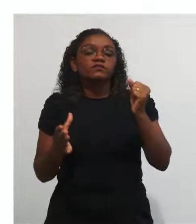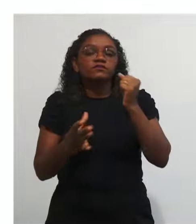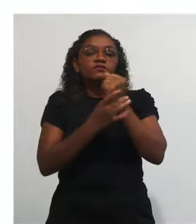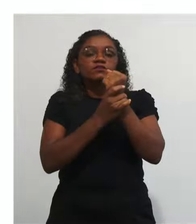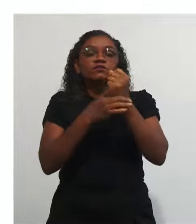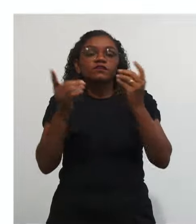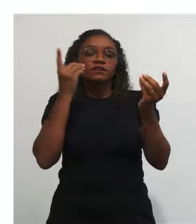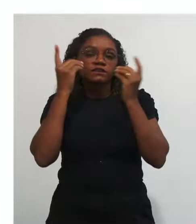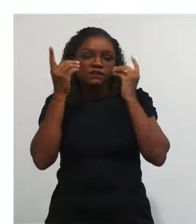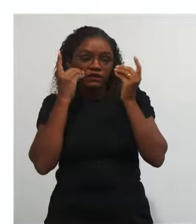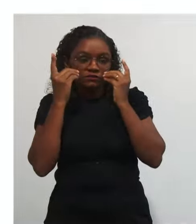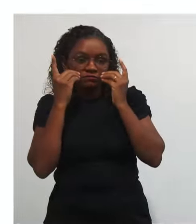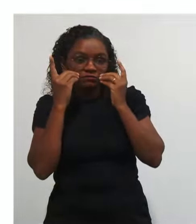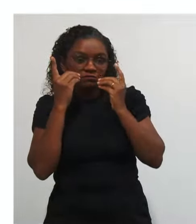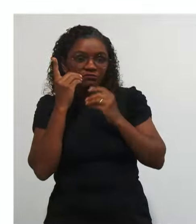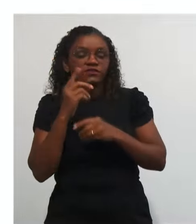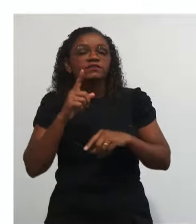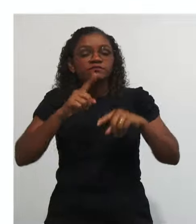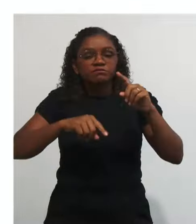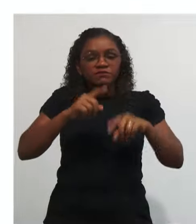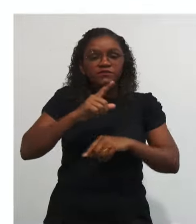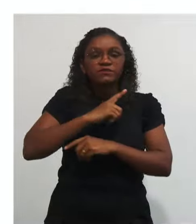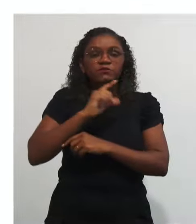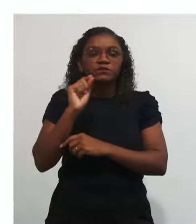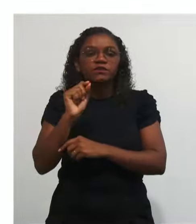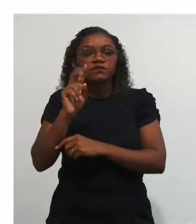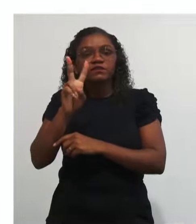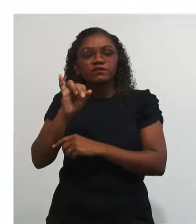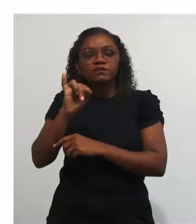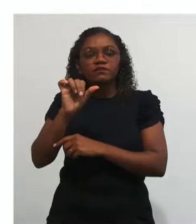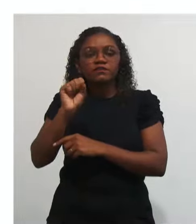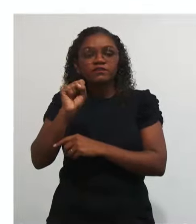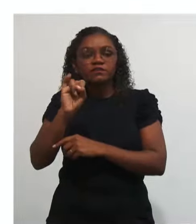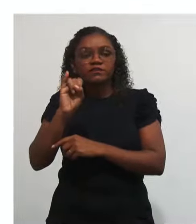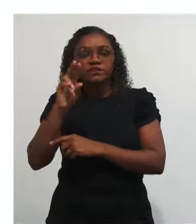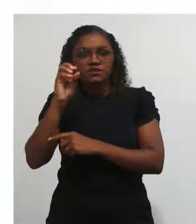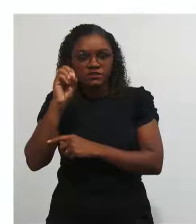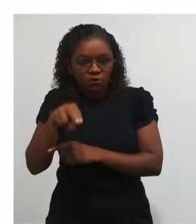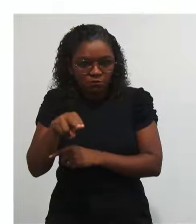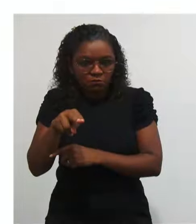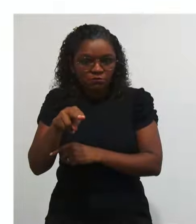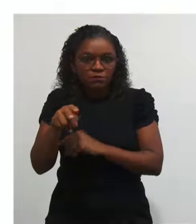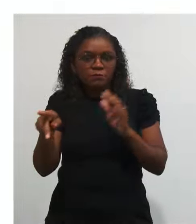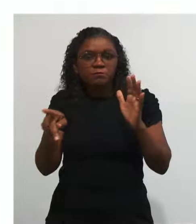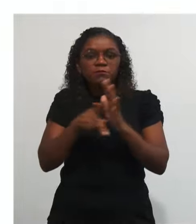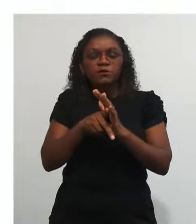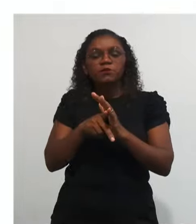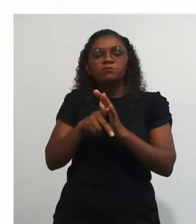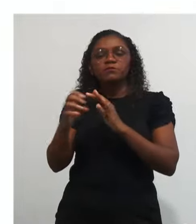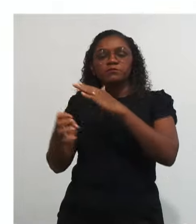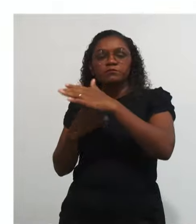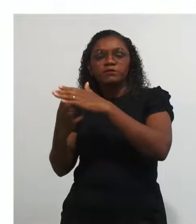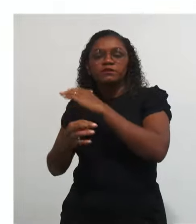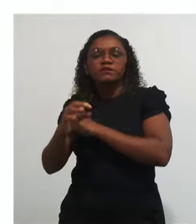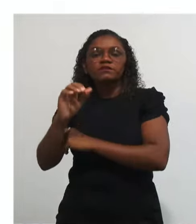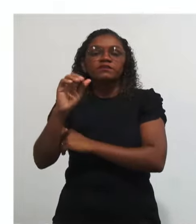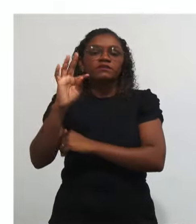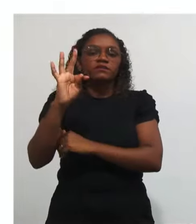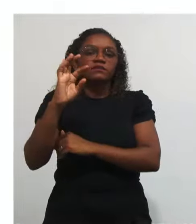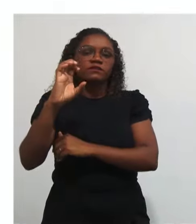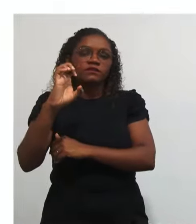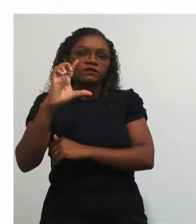dados H ferramentas né como Vision da Algar Telecom que protege a empresa e